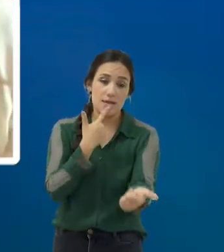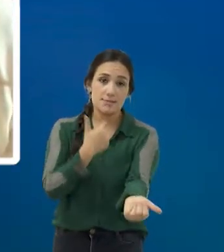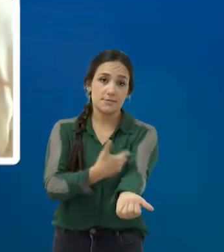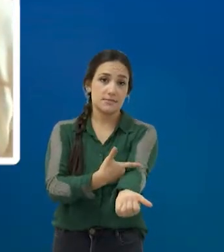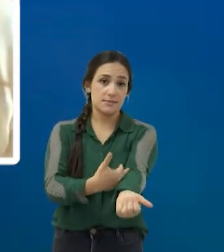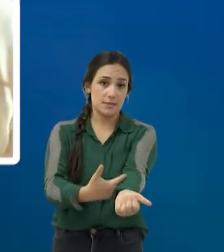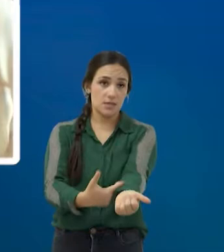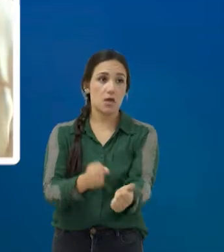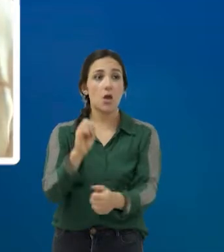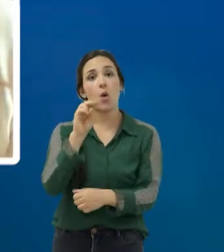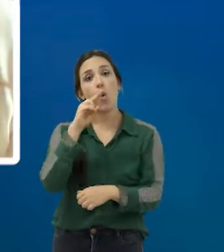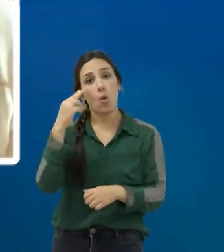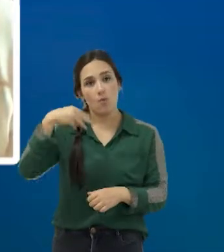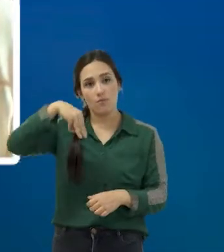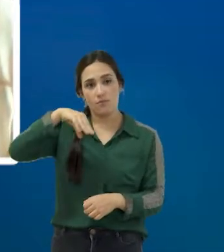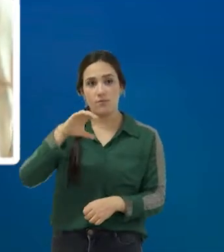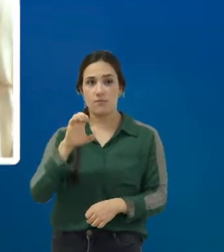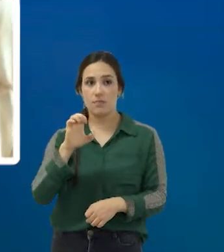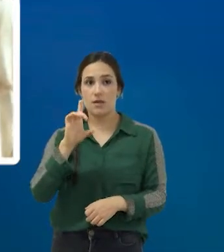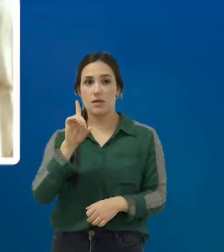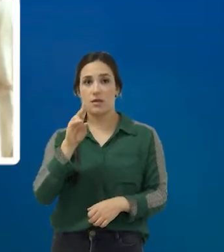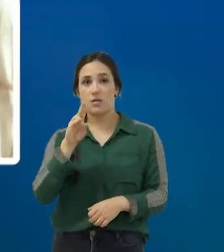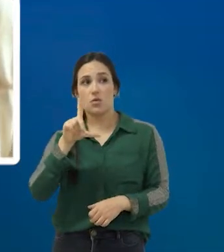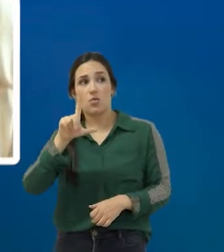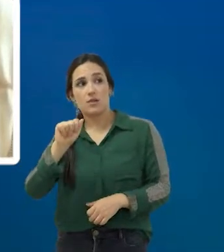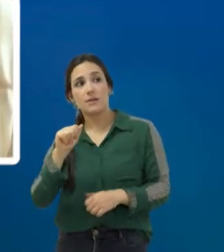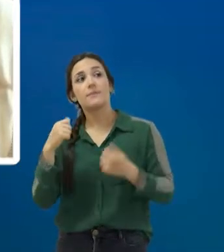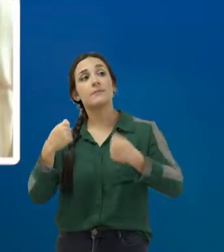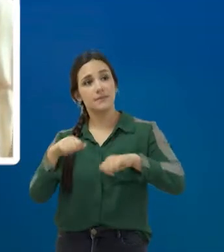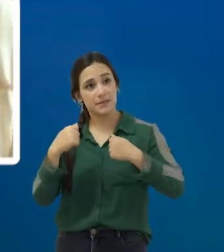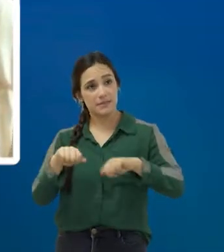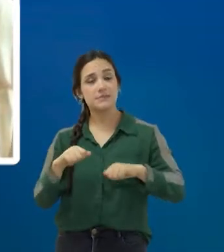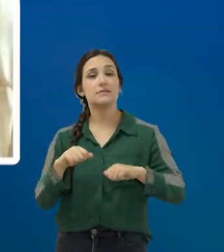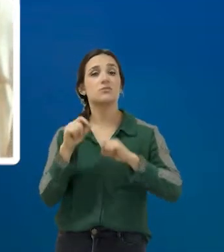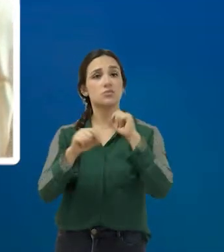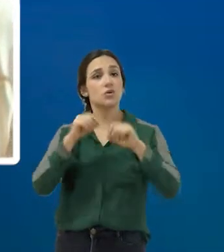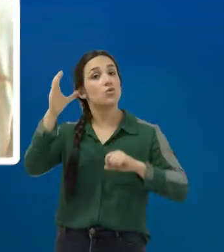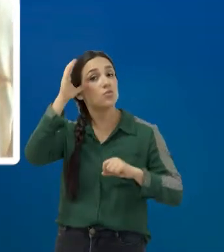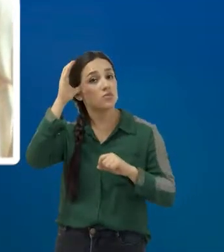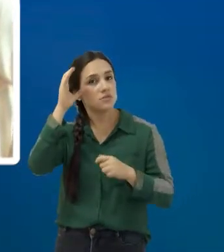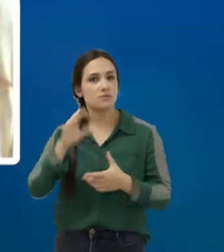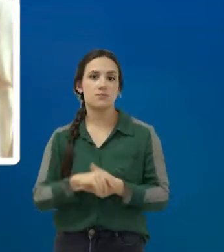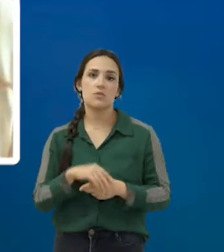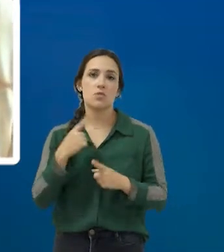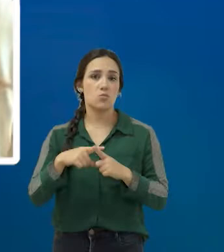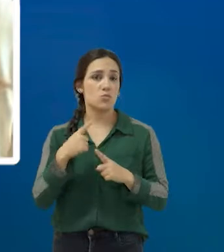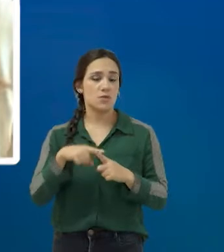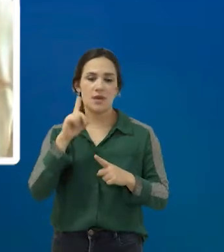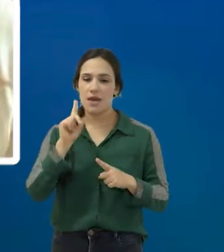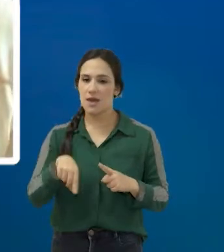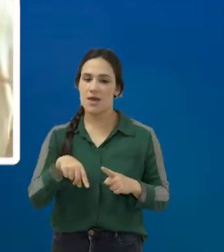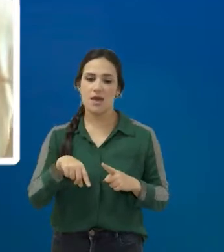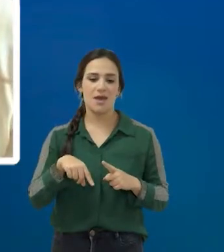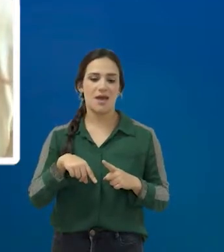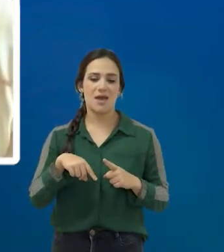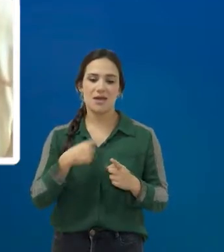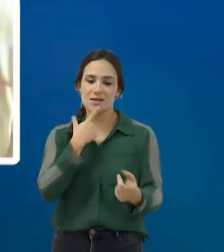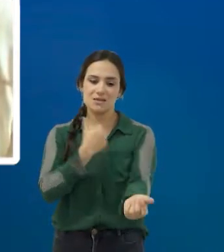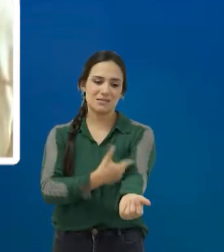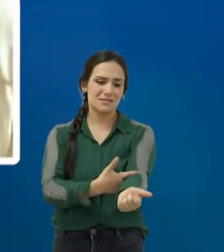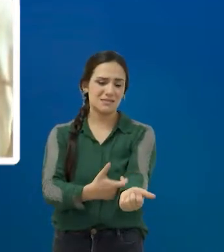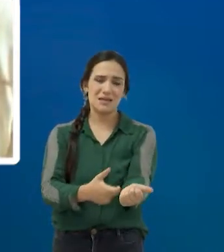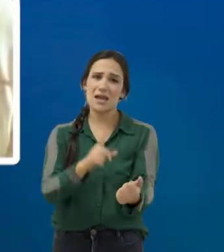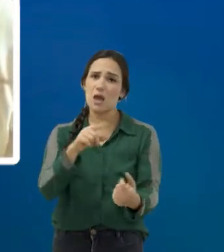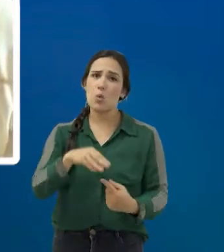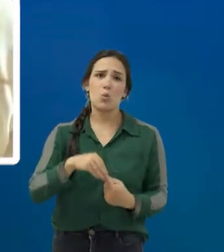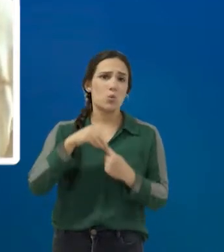de medula é muito importante. O que a gente sempre fala? Esse é o único medicamento que você não encontra numa